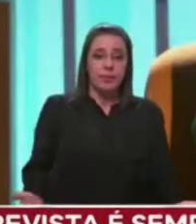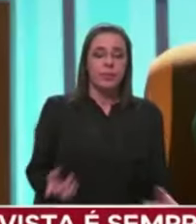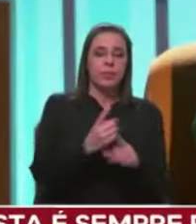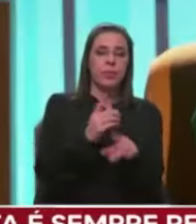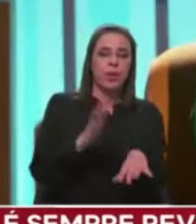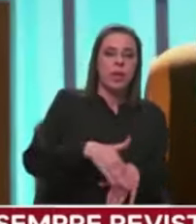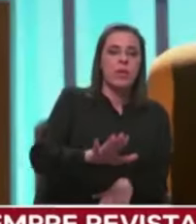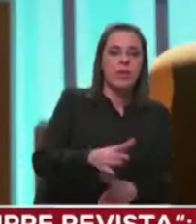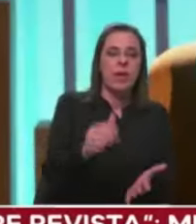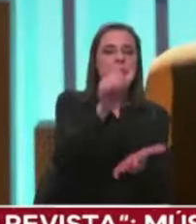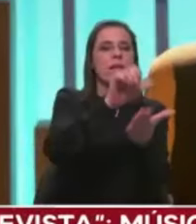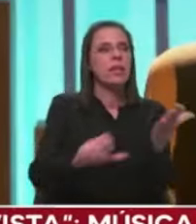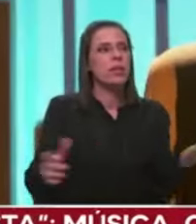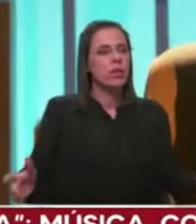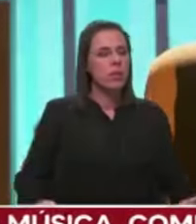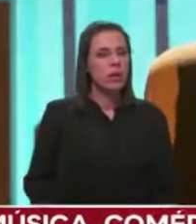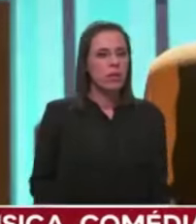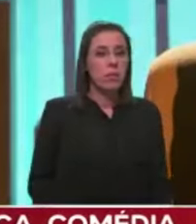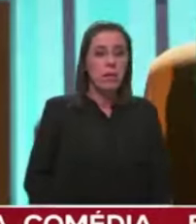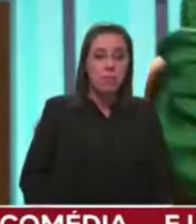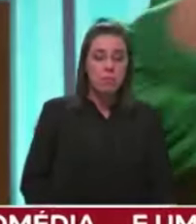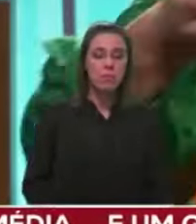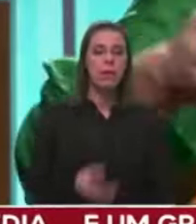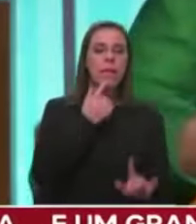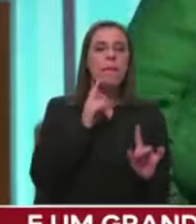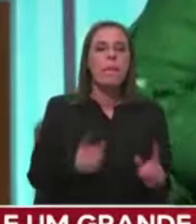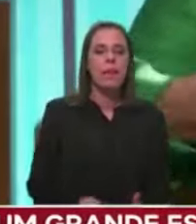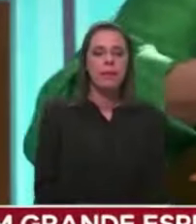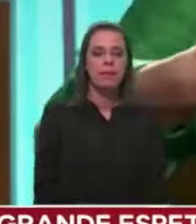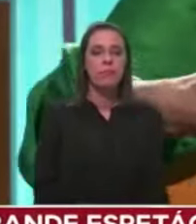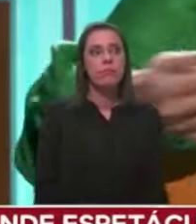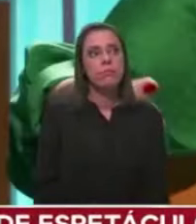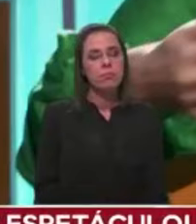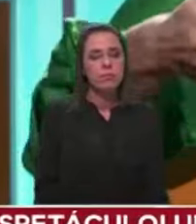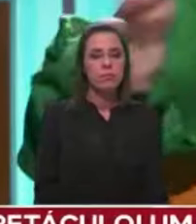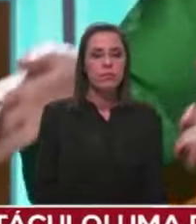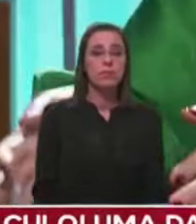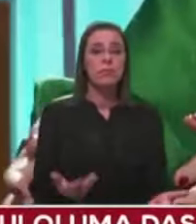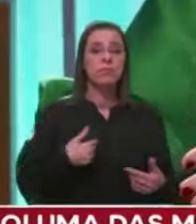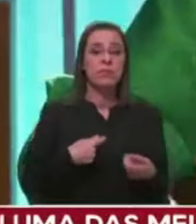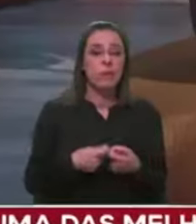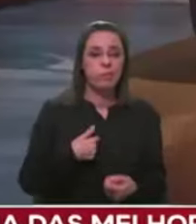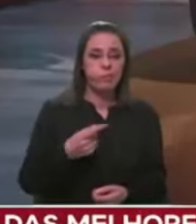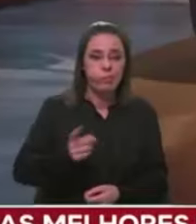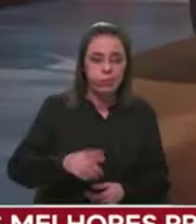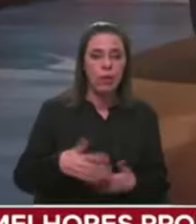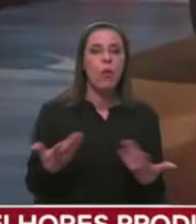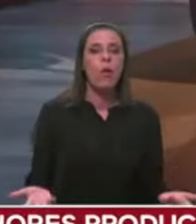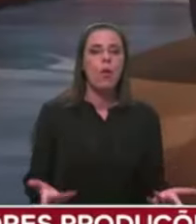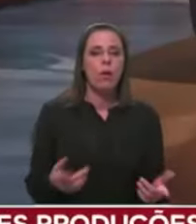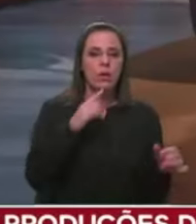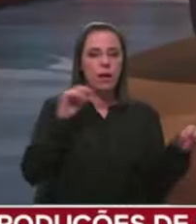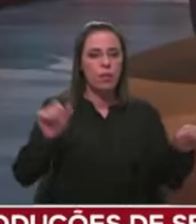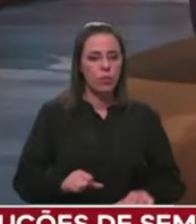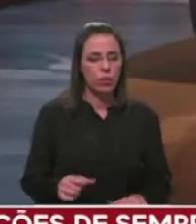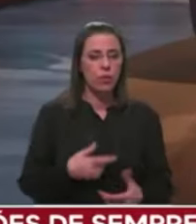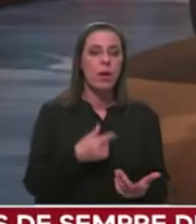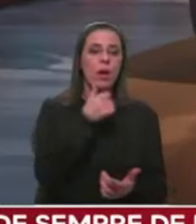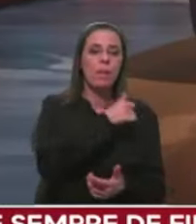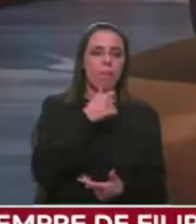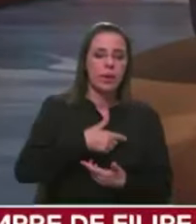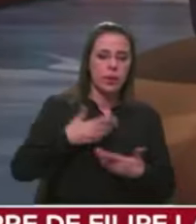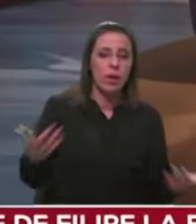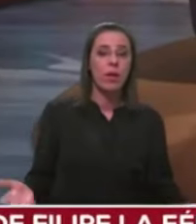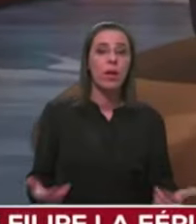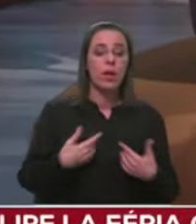Porquê é que se vai embora? Porque desistir de uma coisa destas implica, bom, ou das duas, isto já não me serve, ou está sempre mal, eu não estou com paciência,